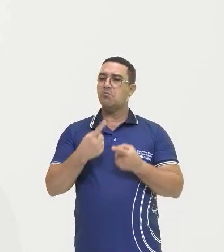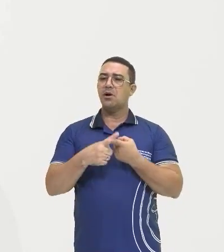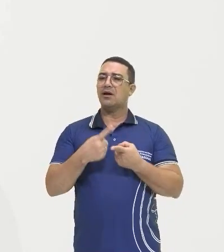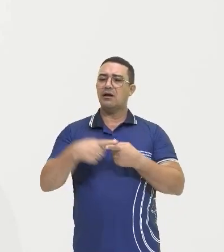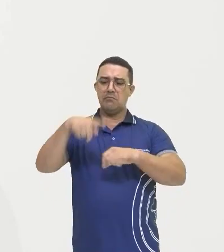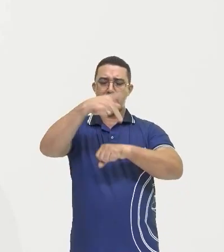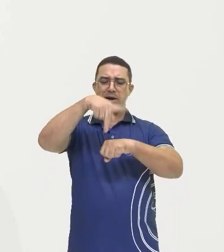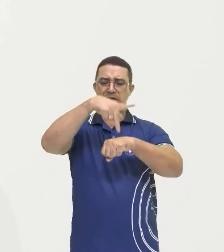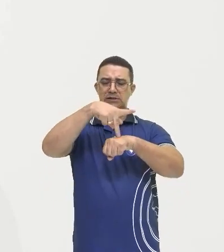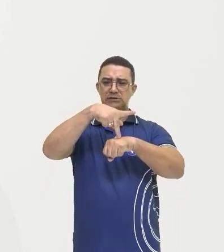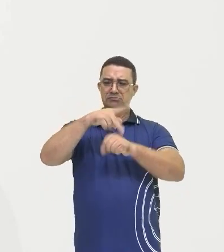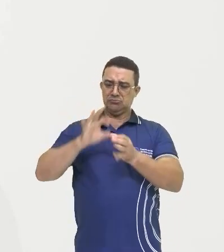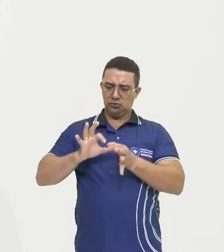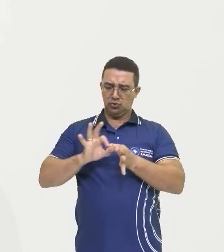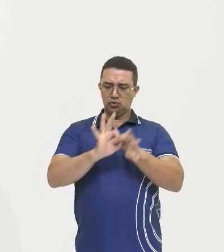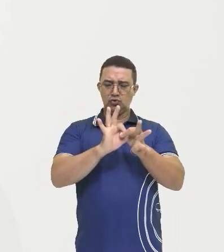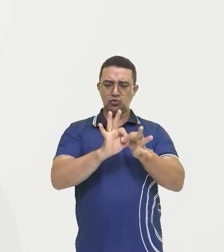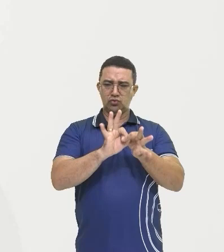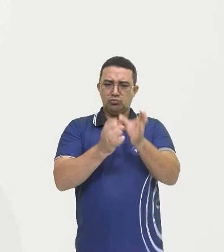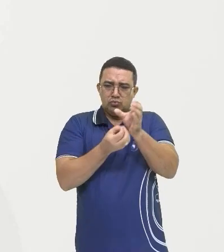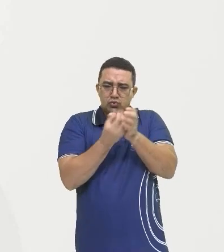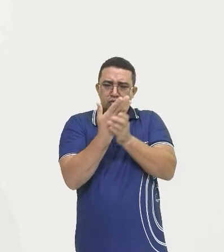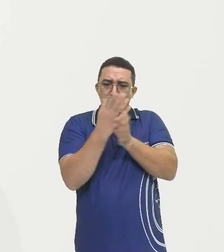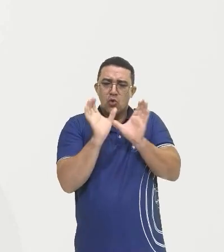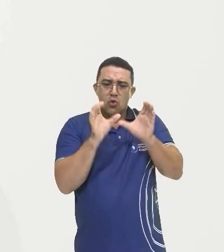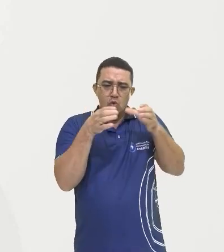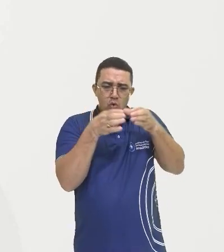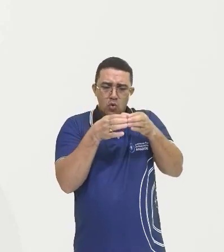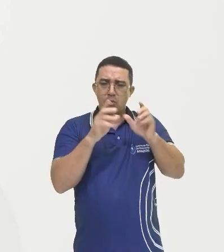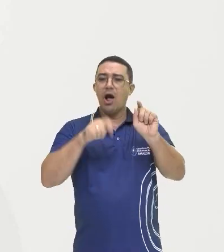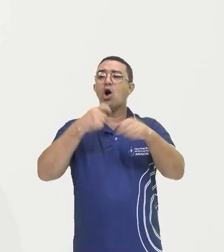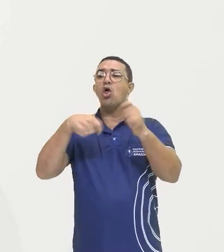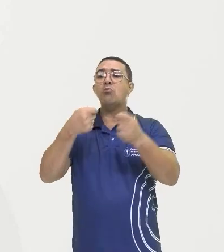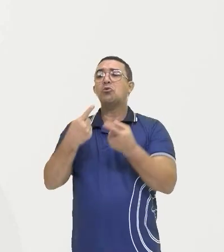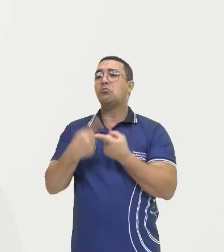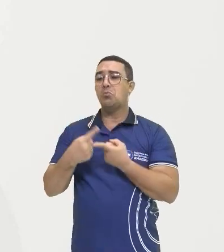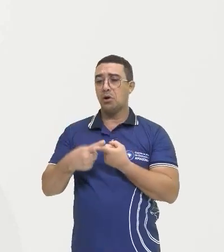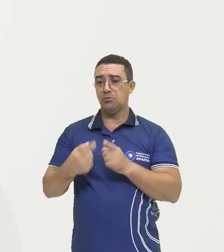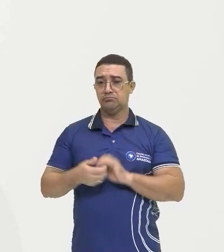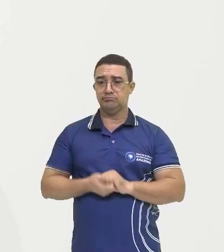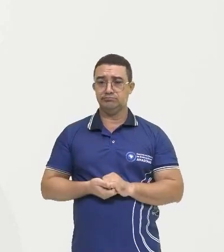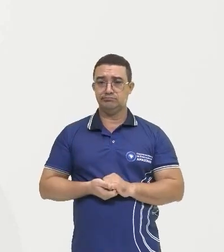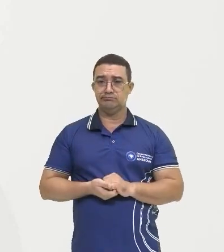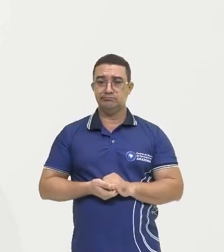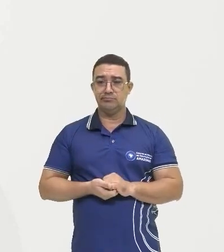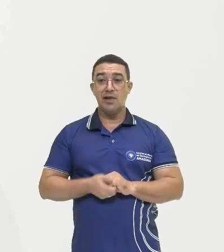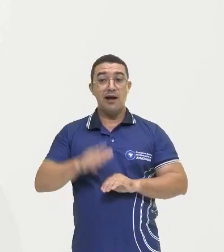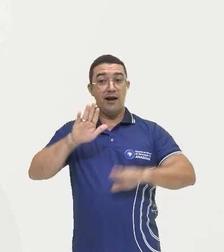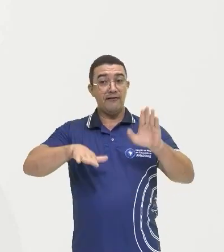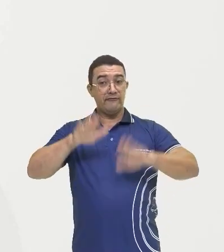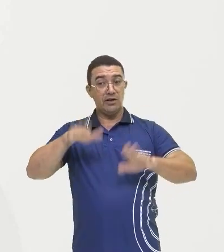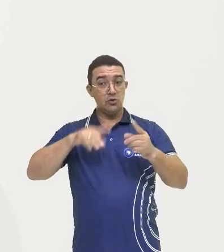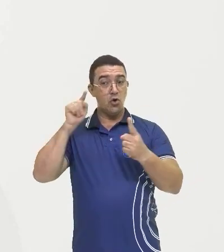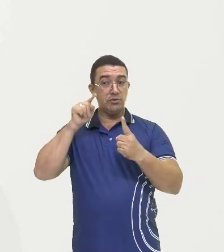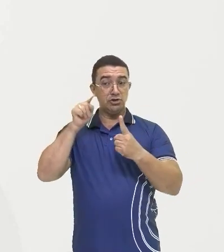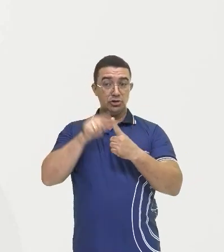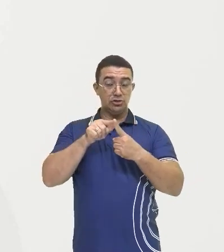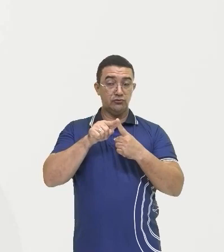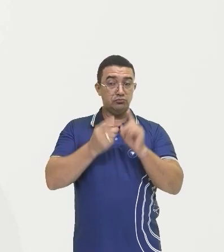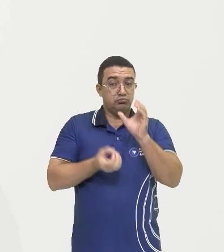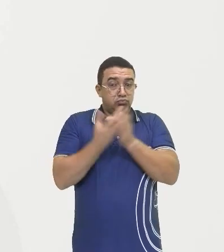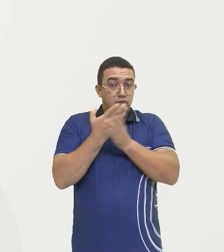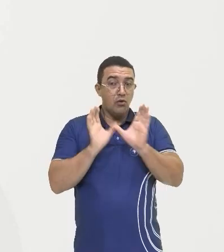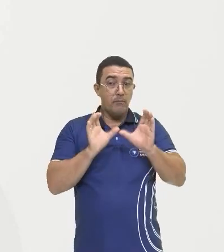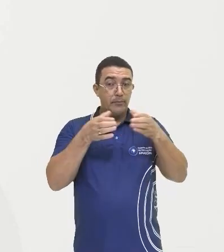se juntar e formar um bloco econômico? Normalmente, o propósito de criação de um bloco